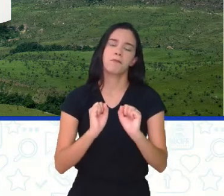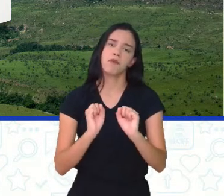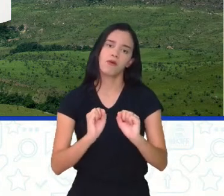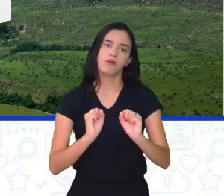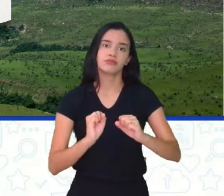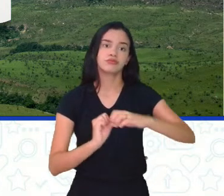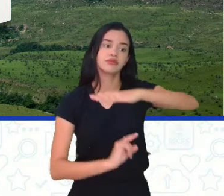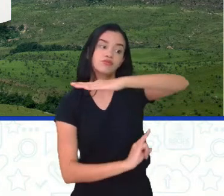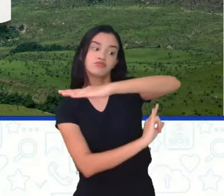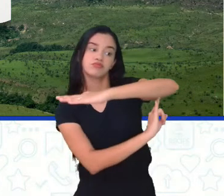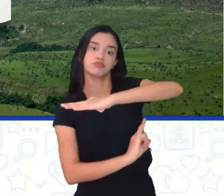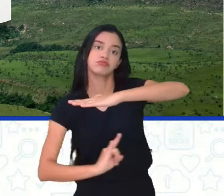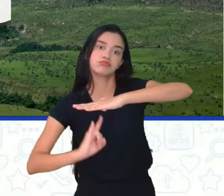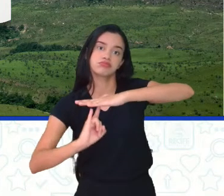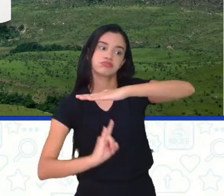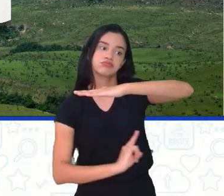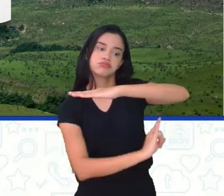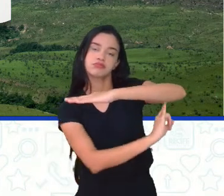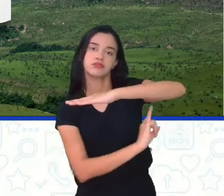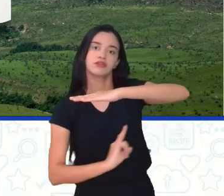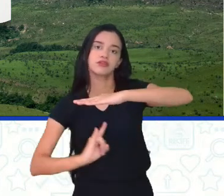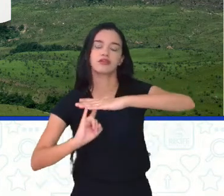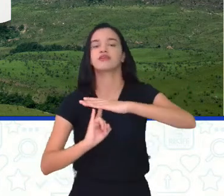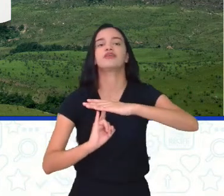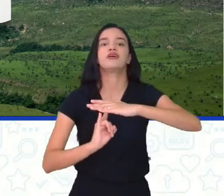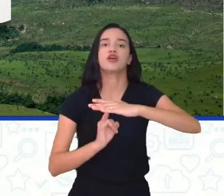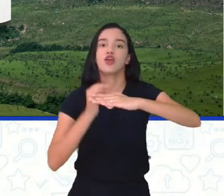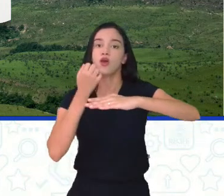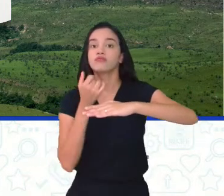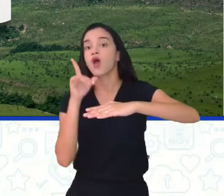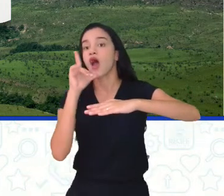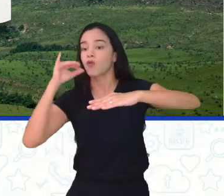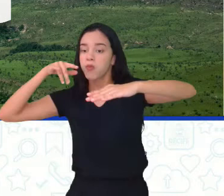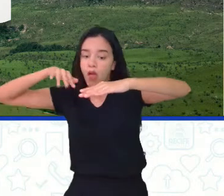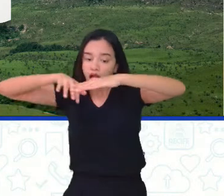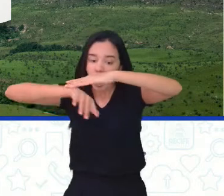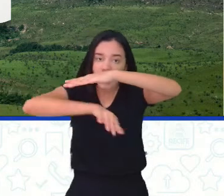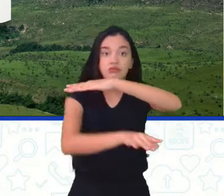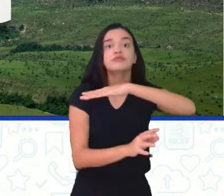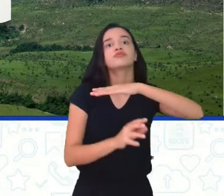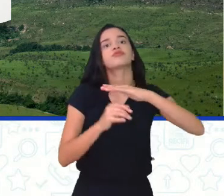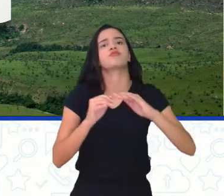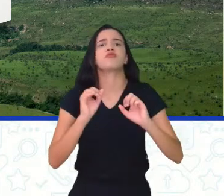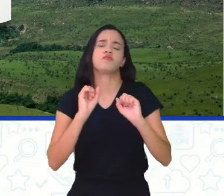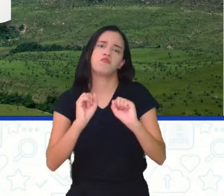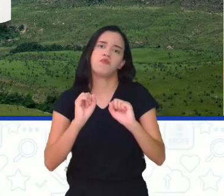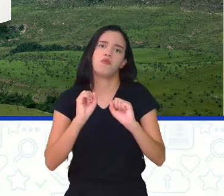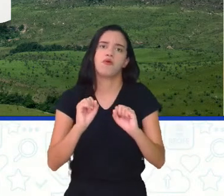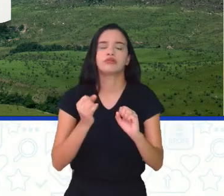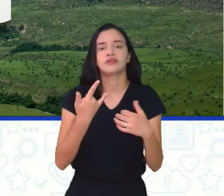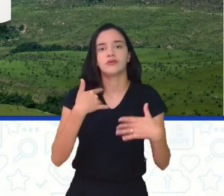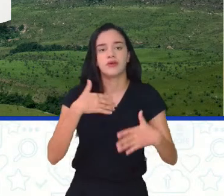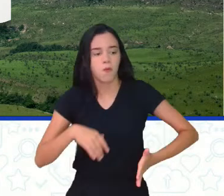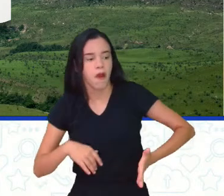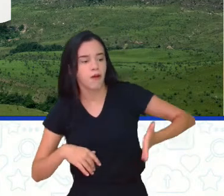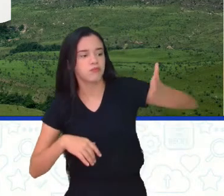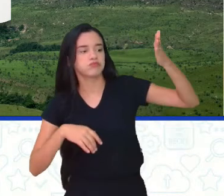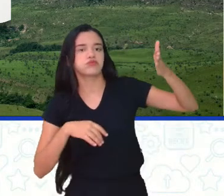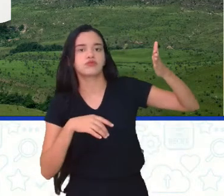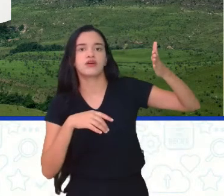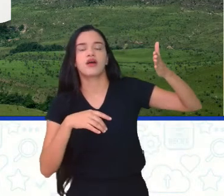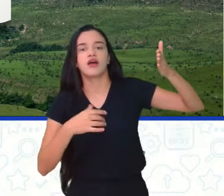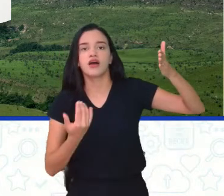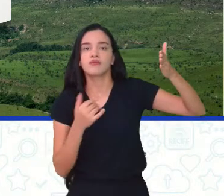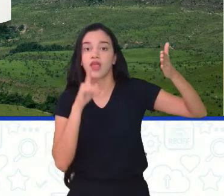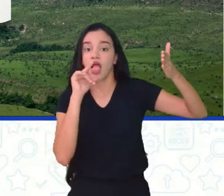ponte transitando ali por cima de um corpo hídrico, pode perfurar uma barreira geográfica, uma